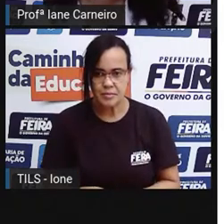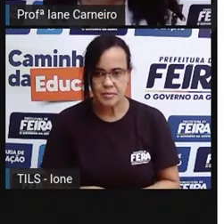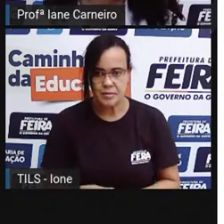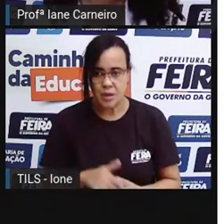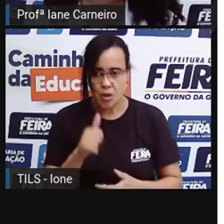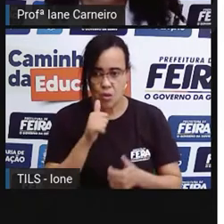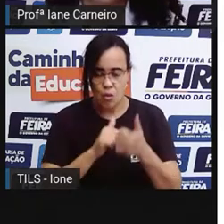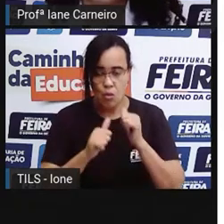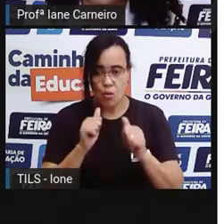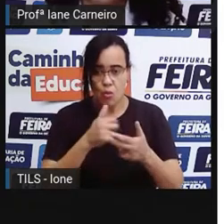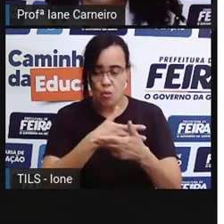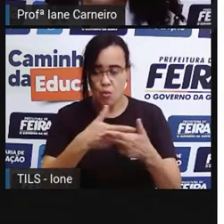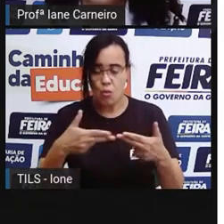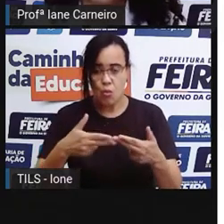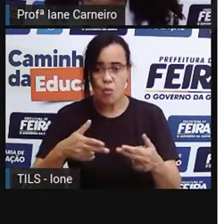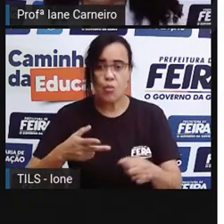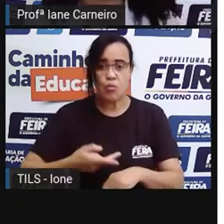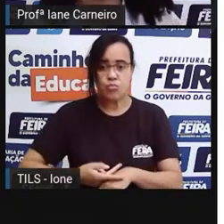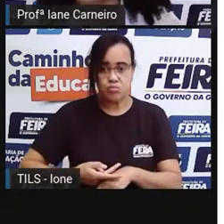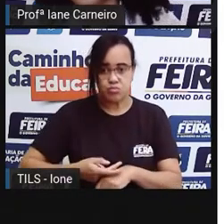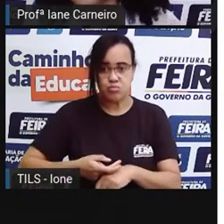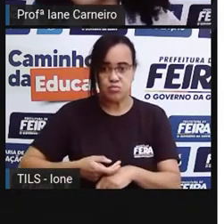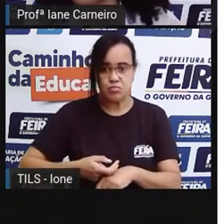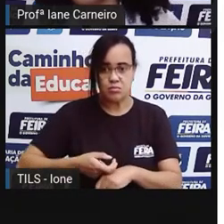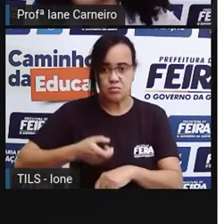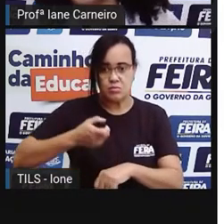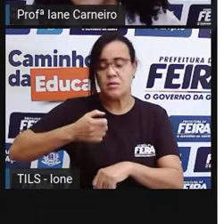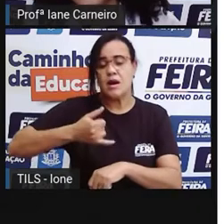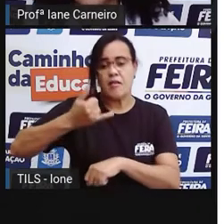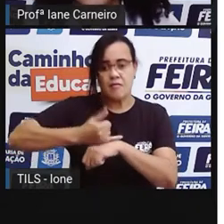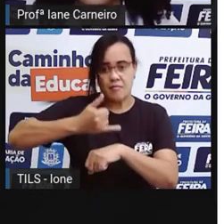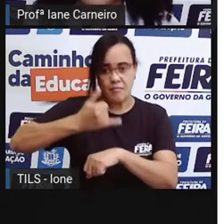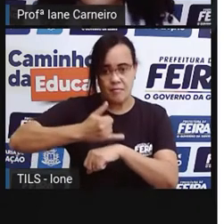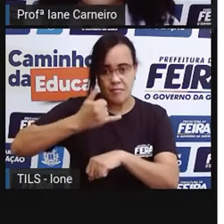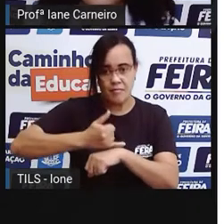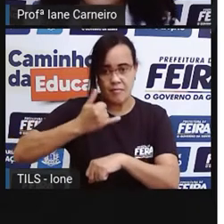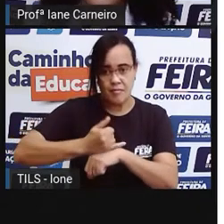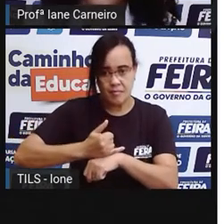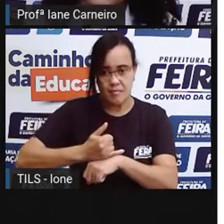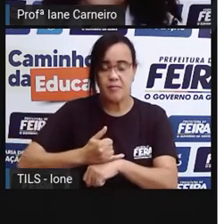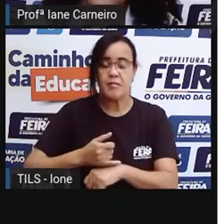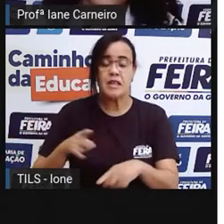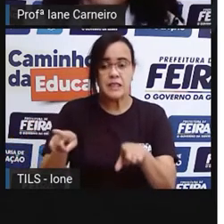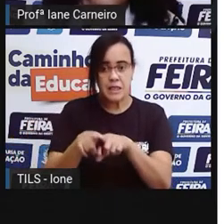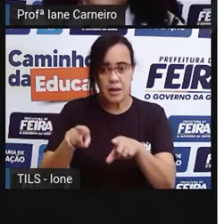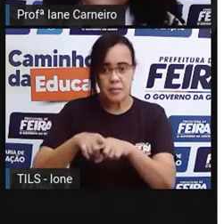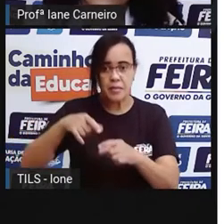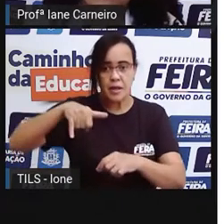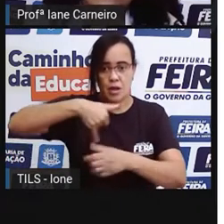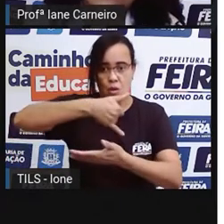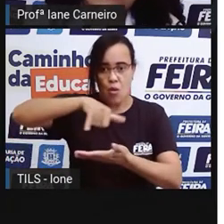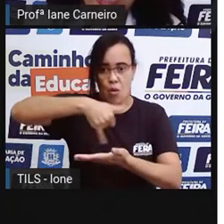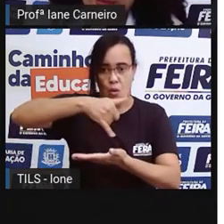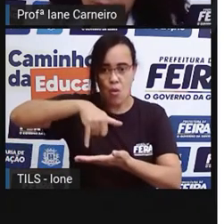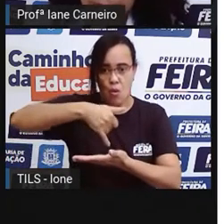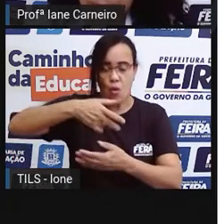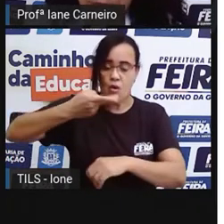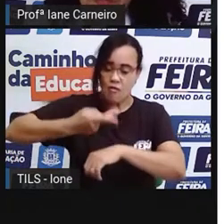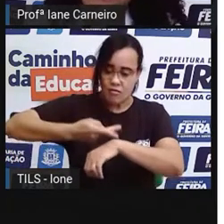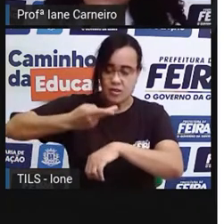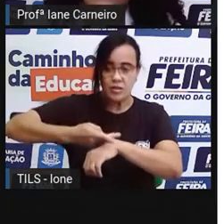ervilha, né? Vem um pote de vidro, o azeite, né, de oliva também pode ser reciclado,